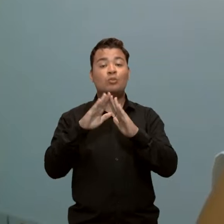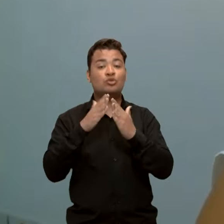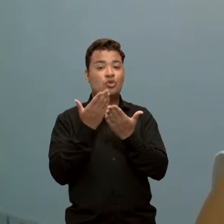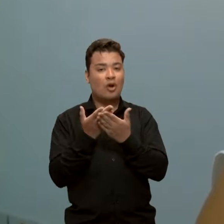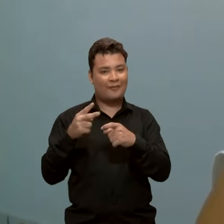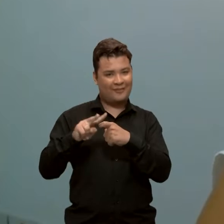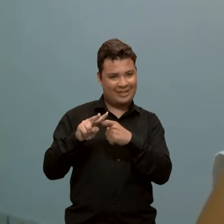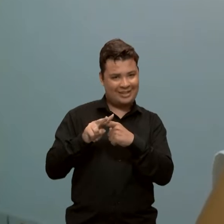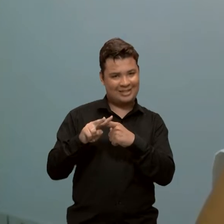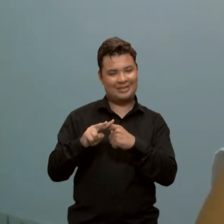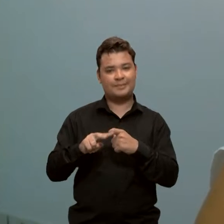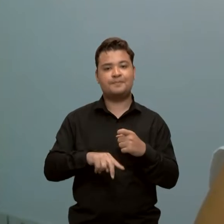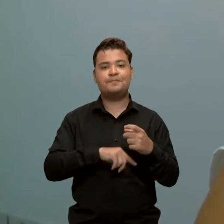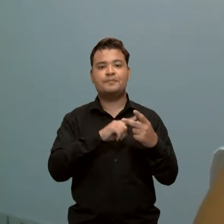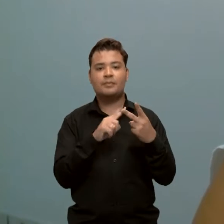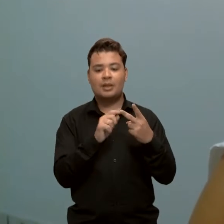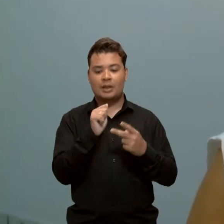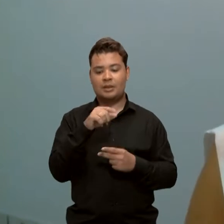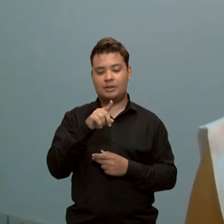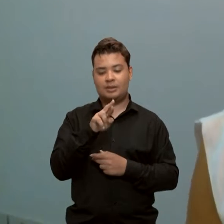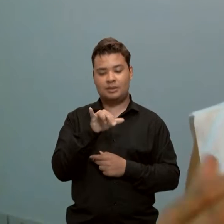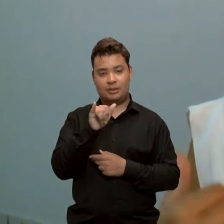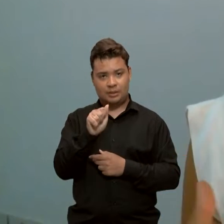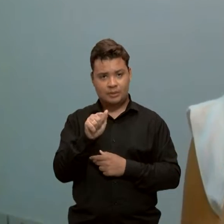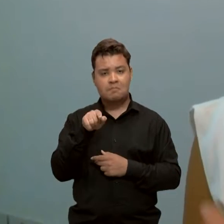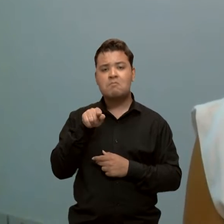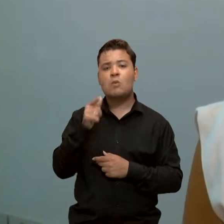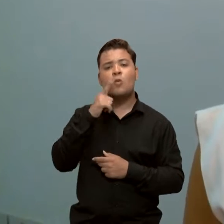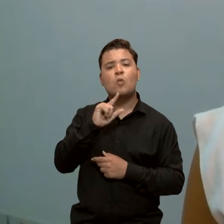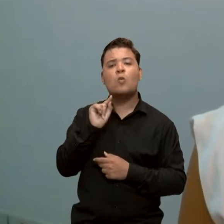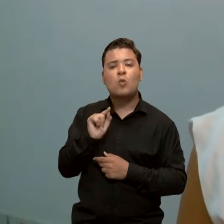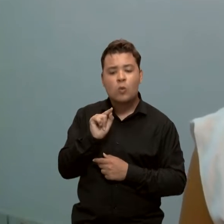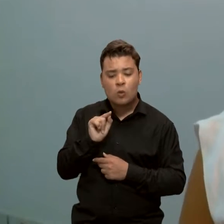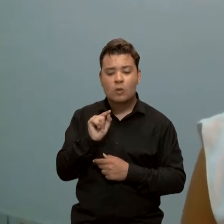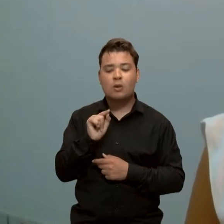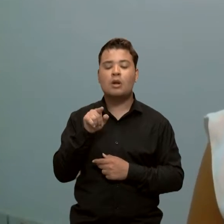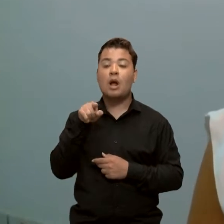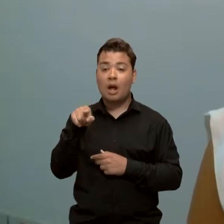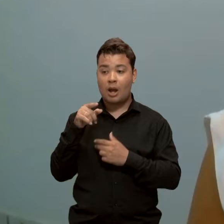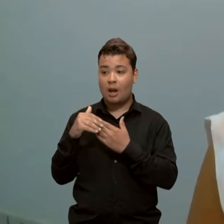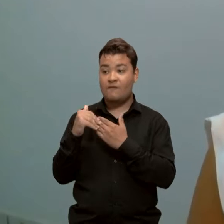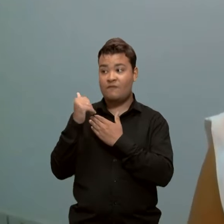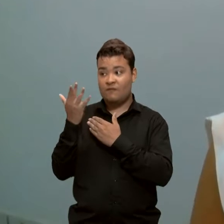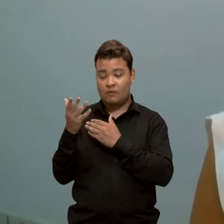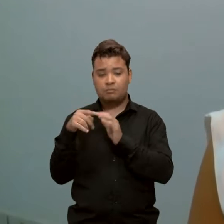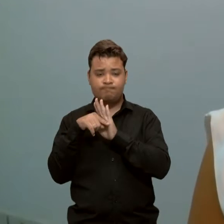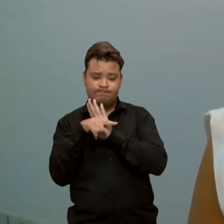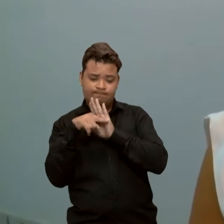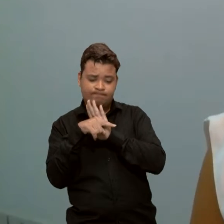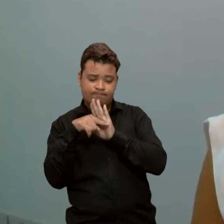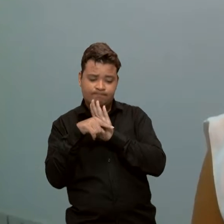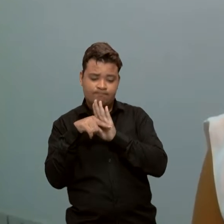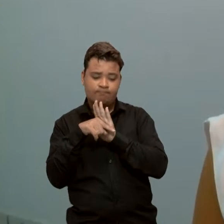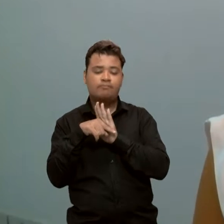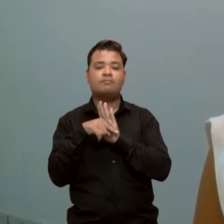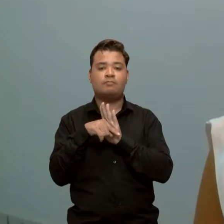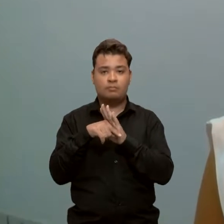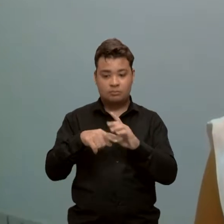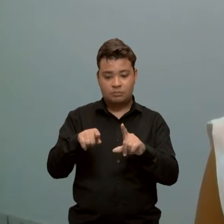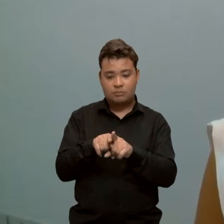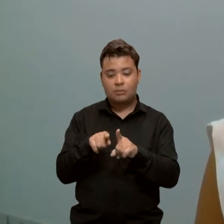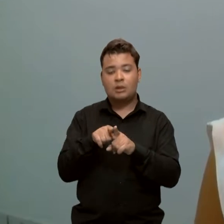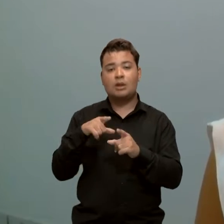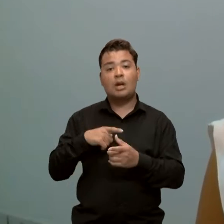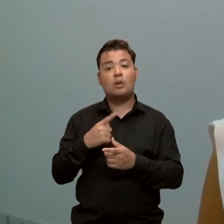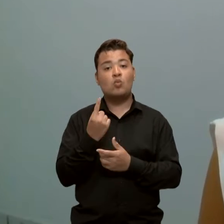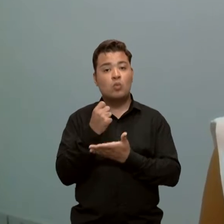Veterinária, a Andréia, que é a pesquisadora externa desse projeto, uma colaboradora do